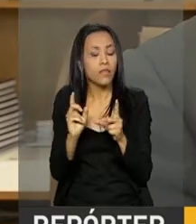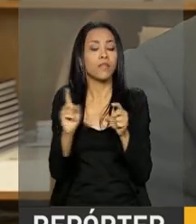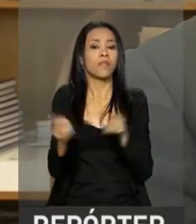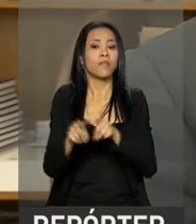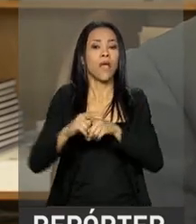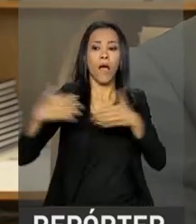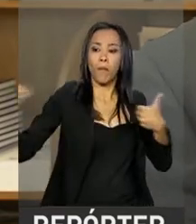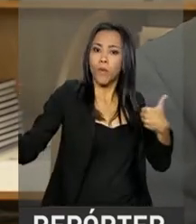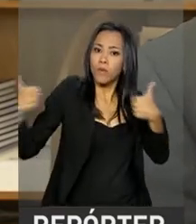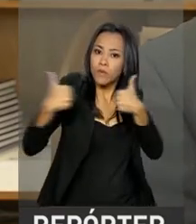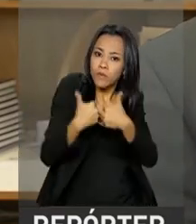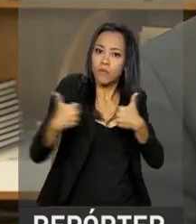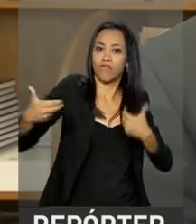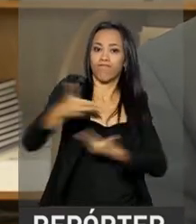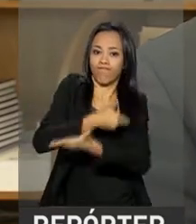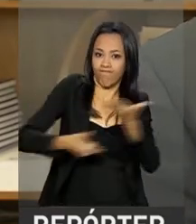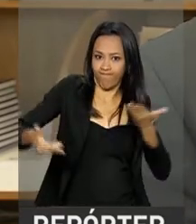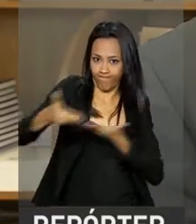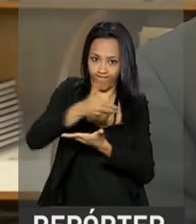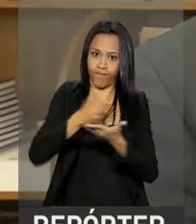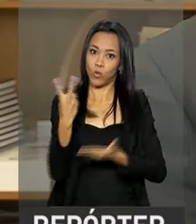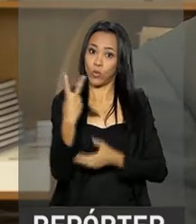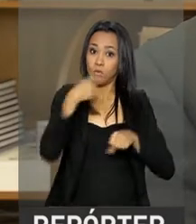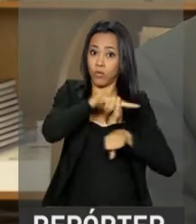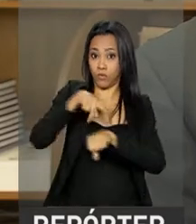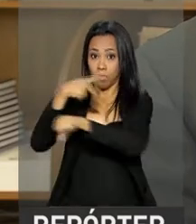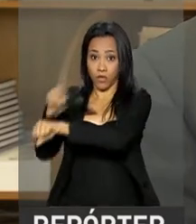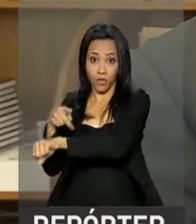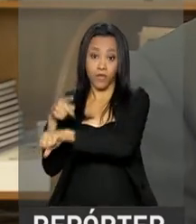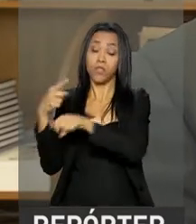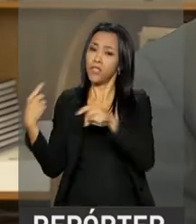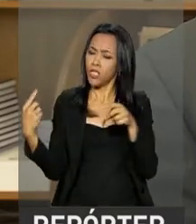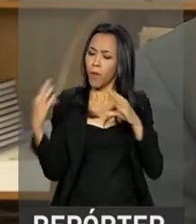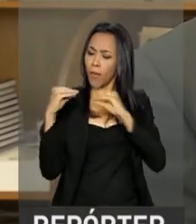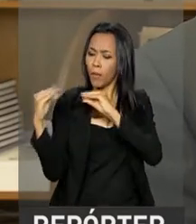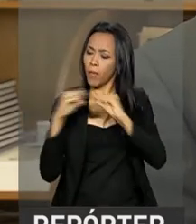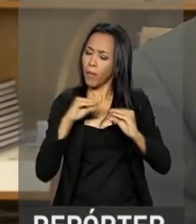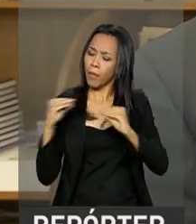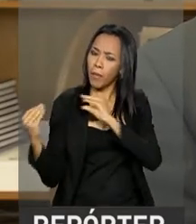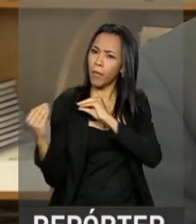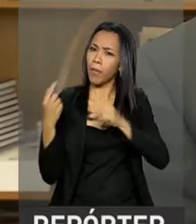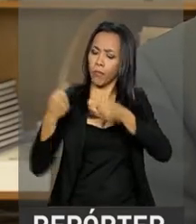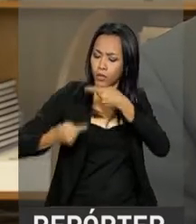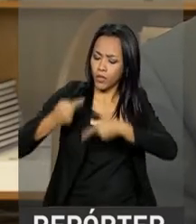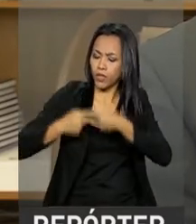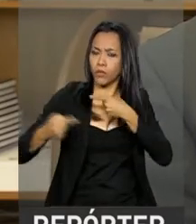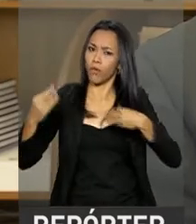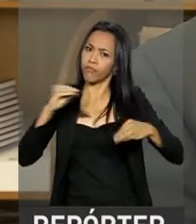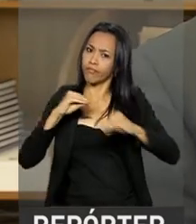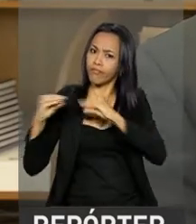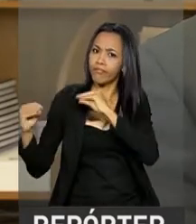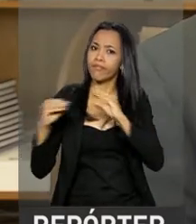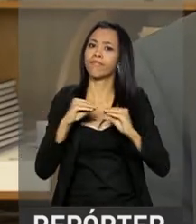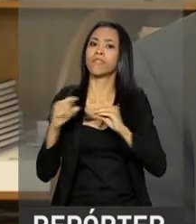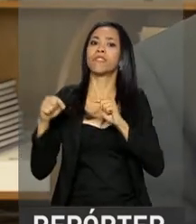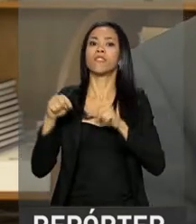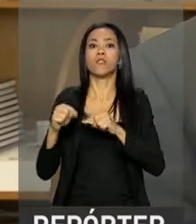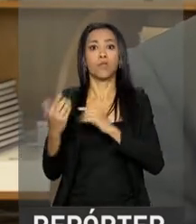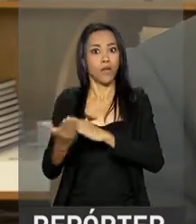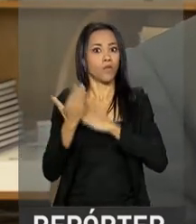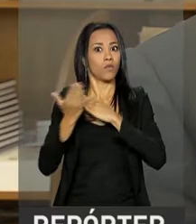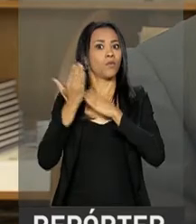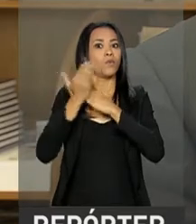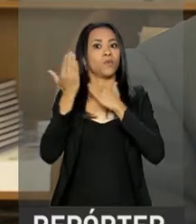aproximação entre os países, mas também estreito diálogo político que favorece a tranquilidade